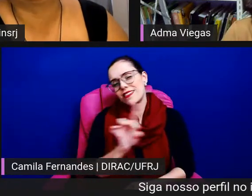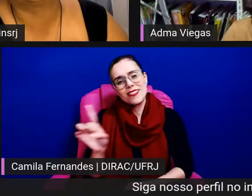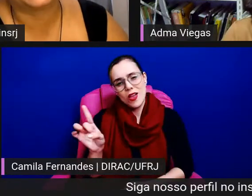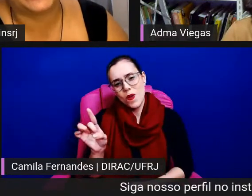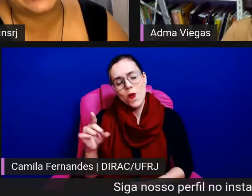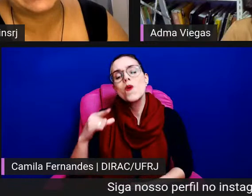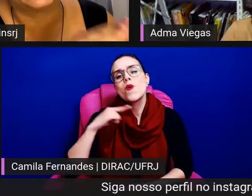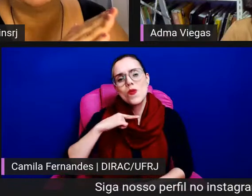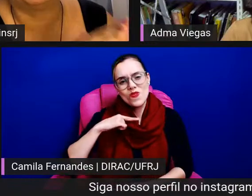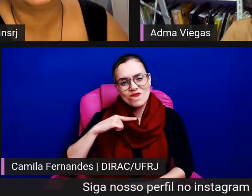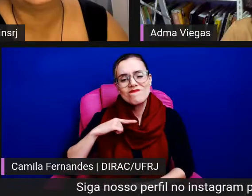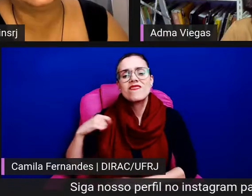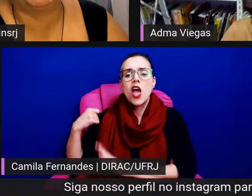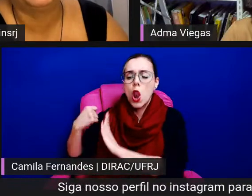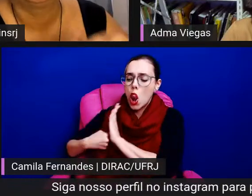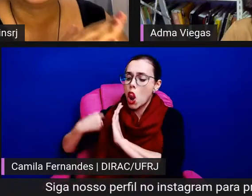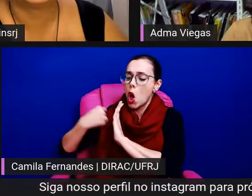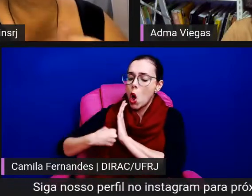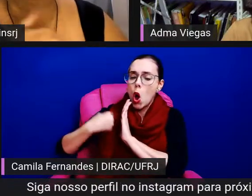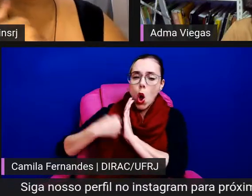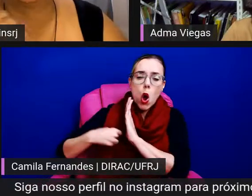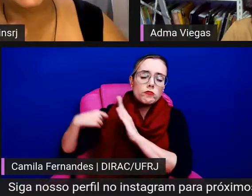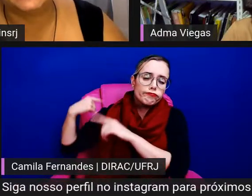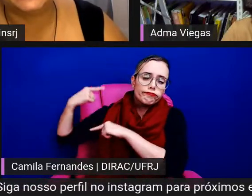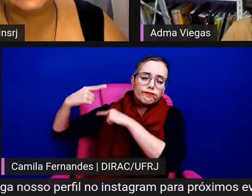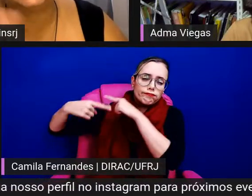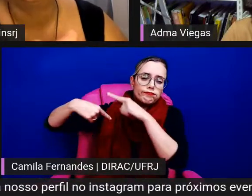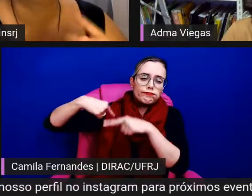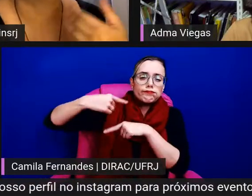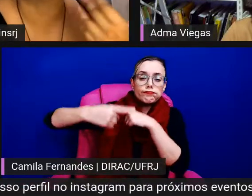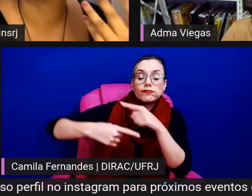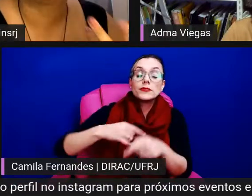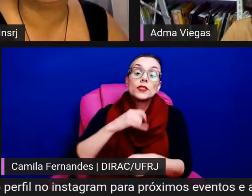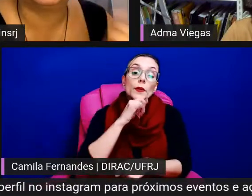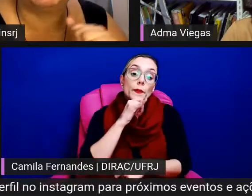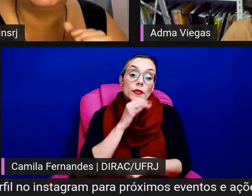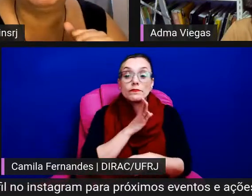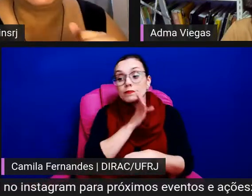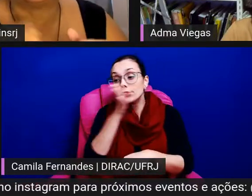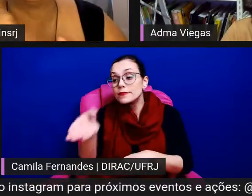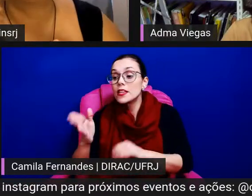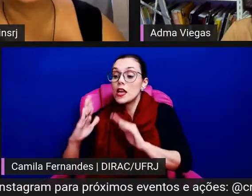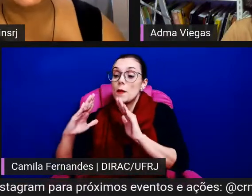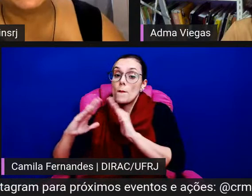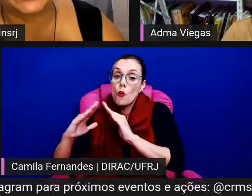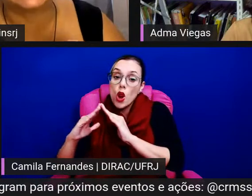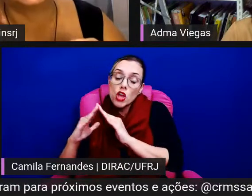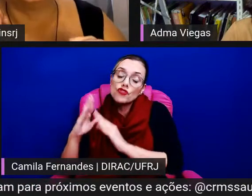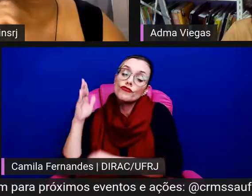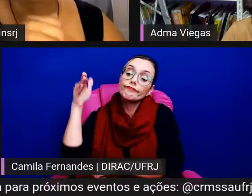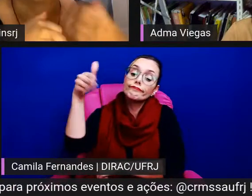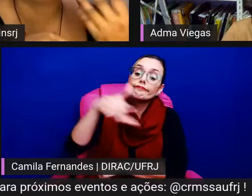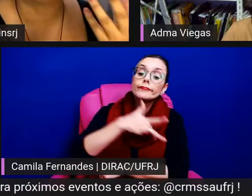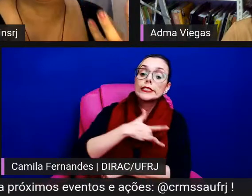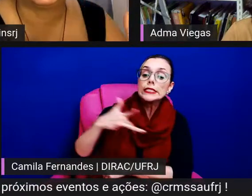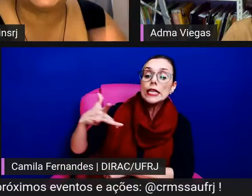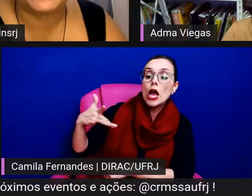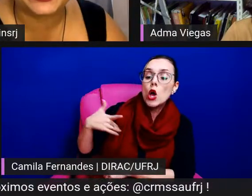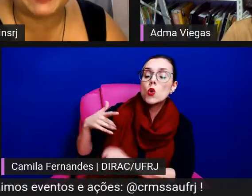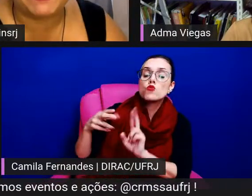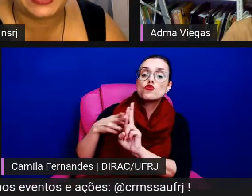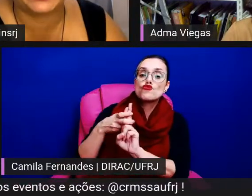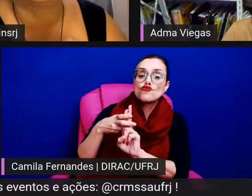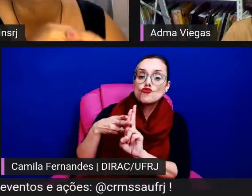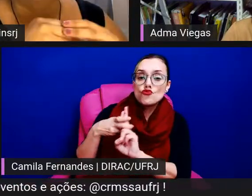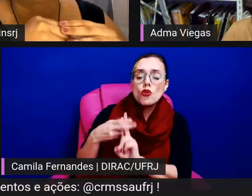apagando lutas históricas, como, por exemplo, o acesso à moradia, o acesso à saúde pública, o acesso à educação, ao